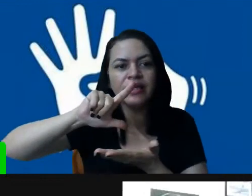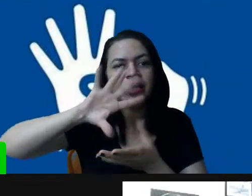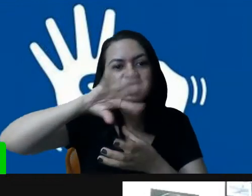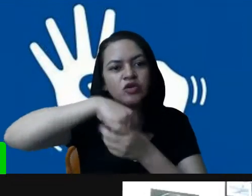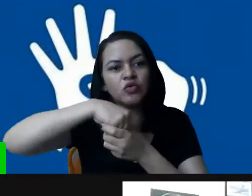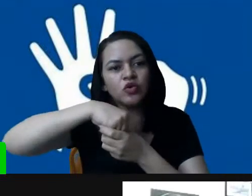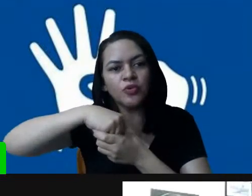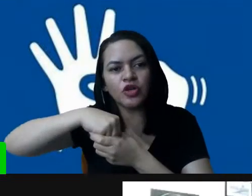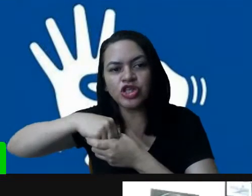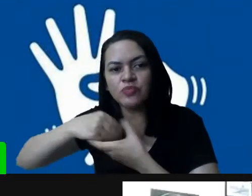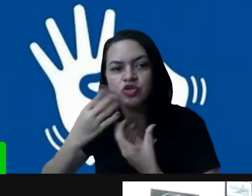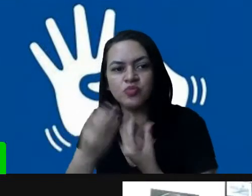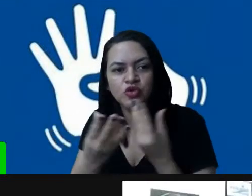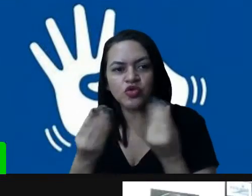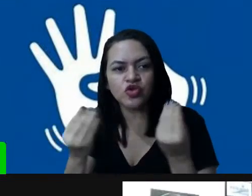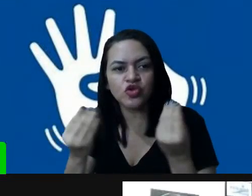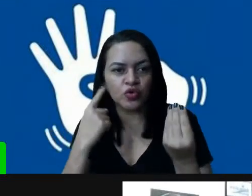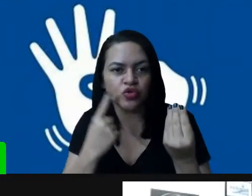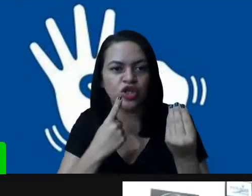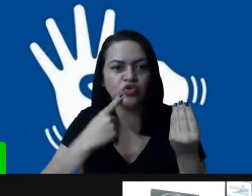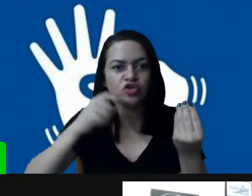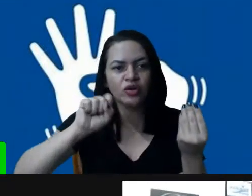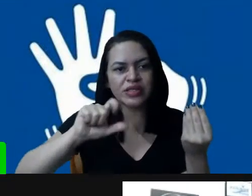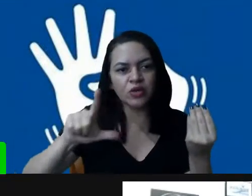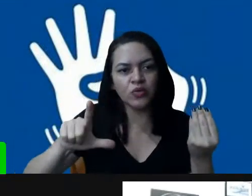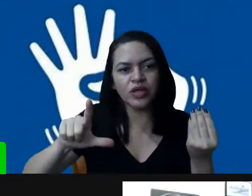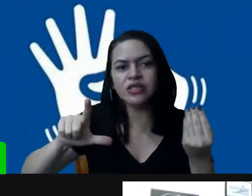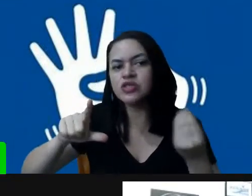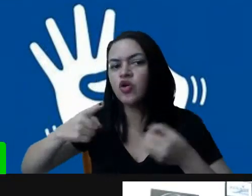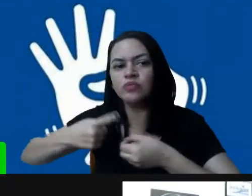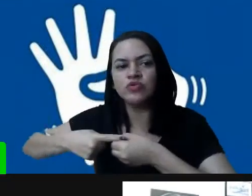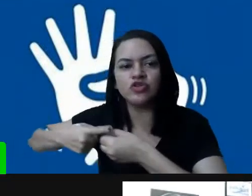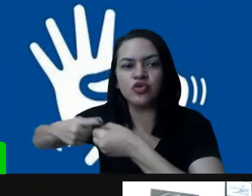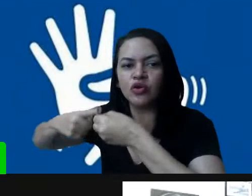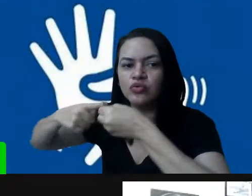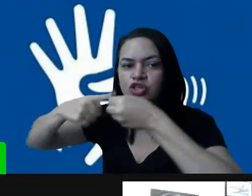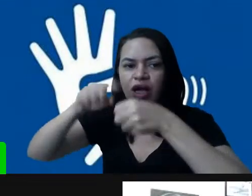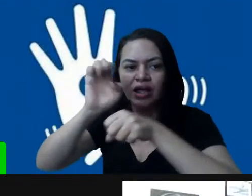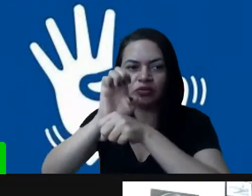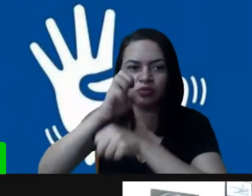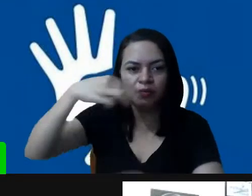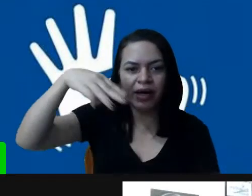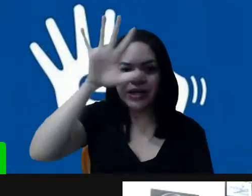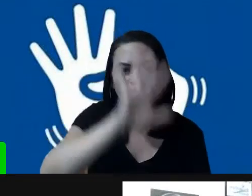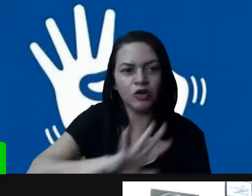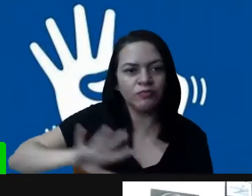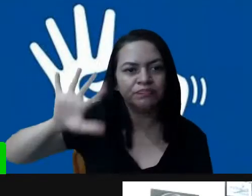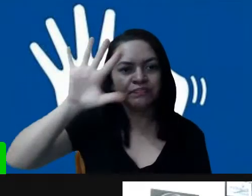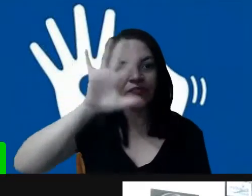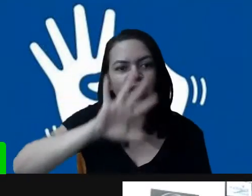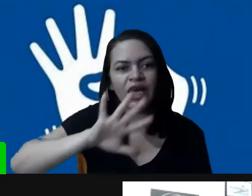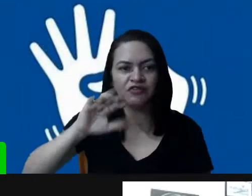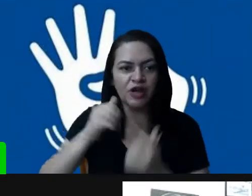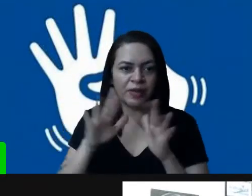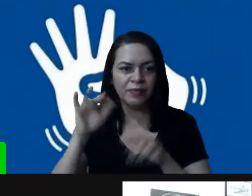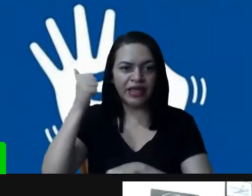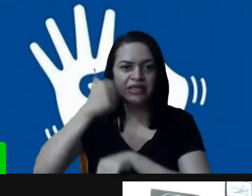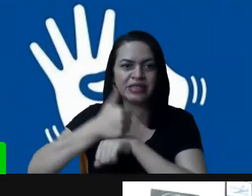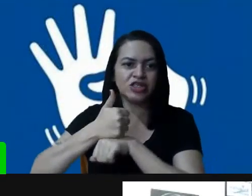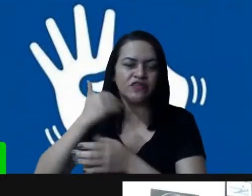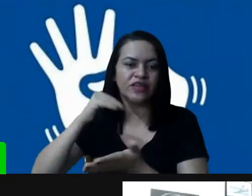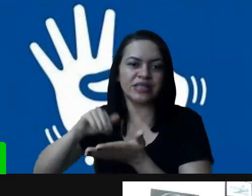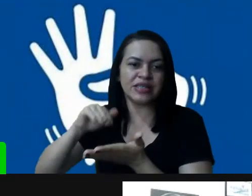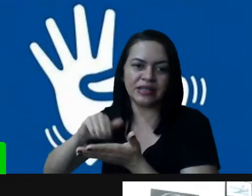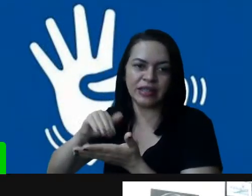que nesse grupo nós temos muitos surdos, não só de São Luís, como de todo o estado do Maranhão. Essa foi a primeira